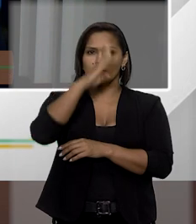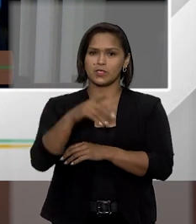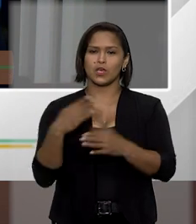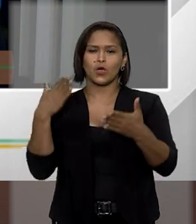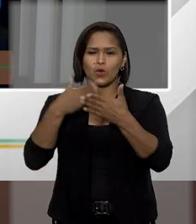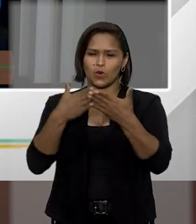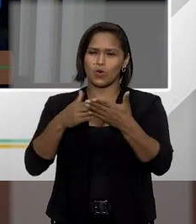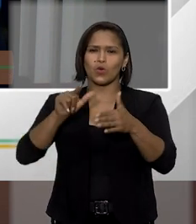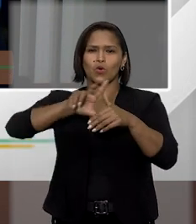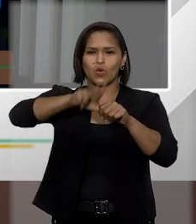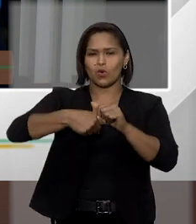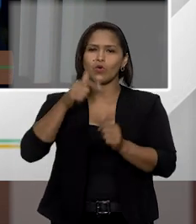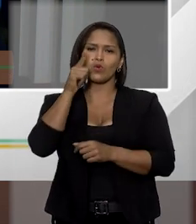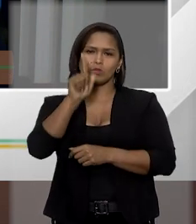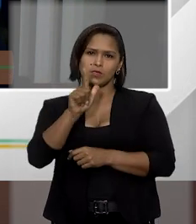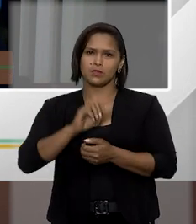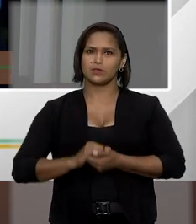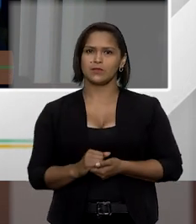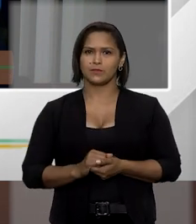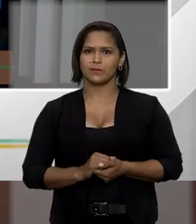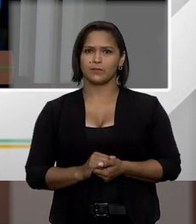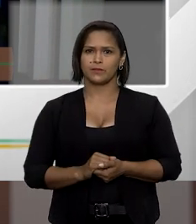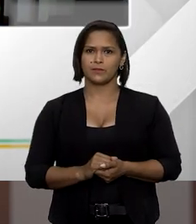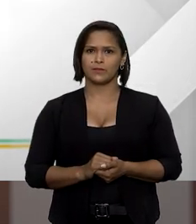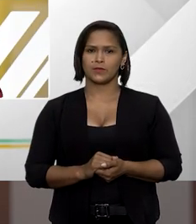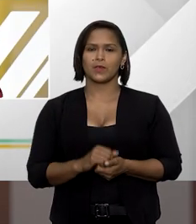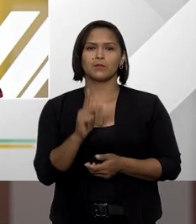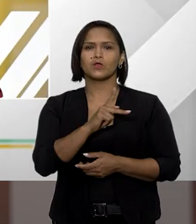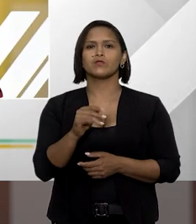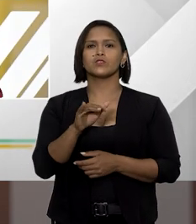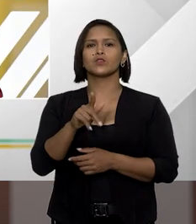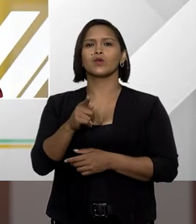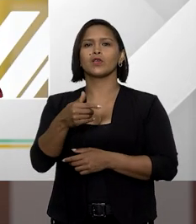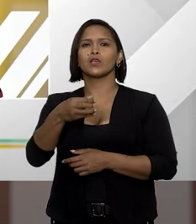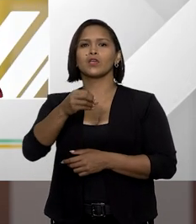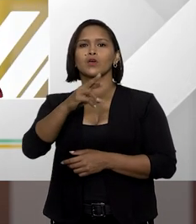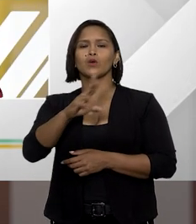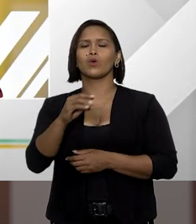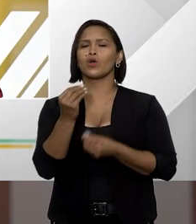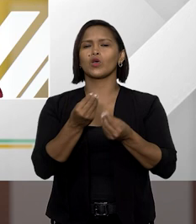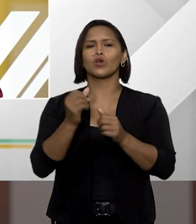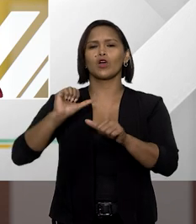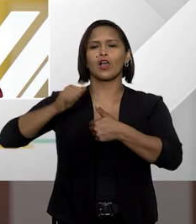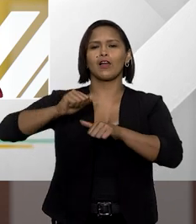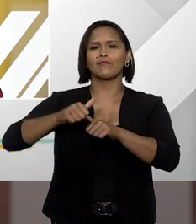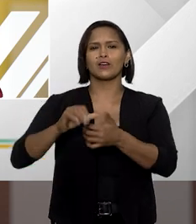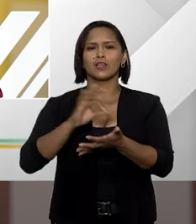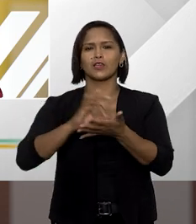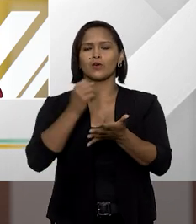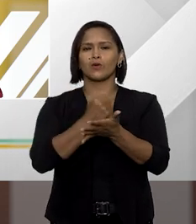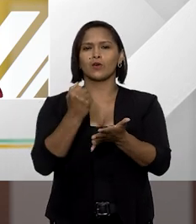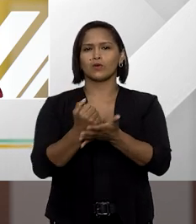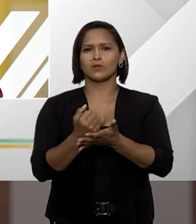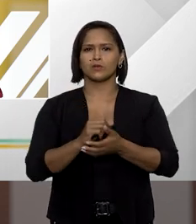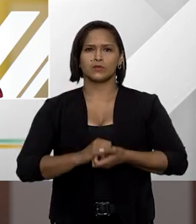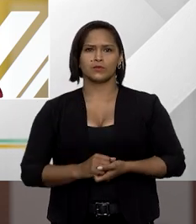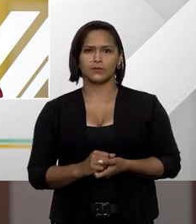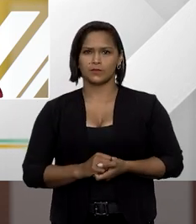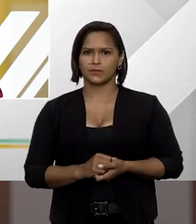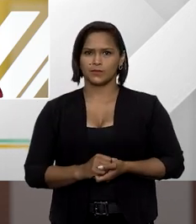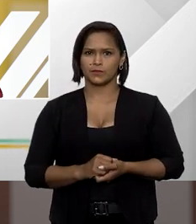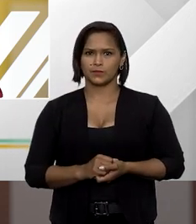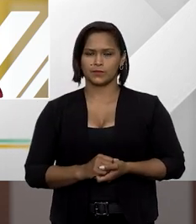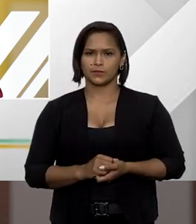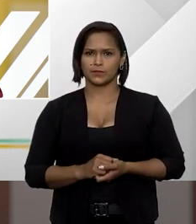consiga enfrentar a corrupção de forma mais adequada. Professor Igor, e como que você avalia o acordo de leniência?